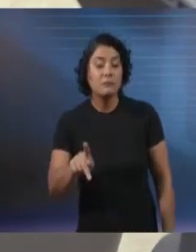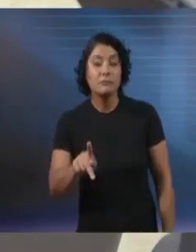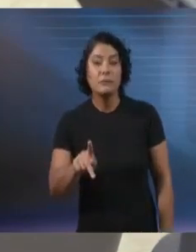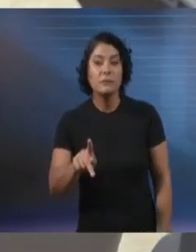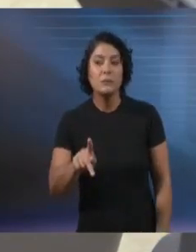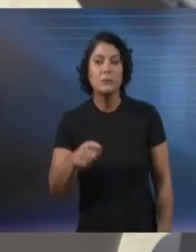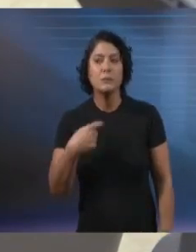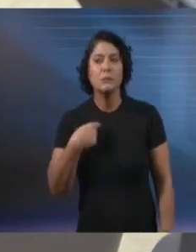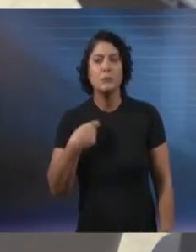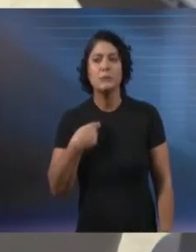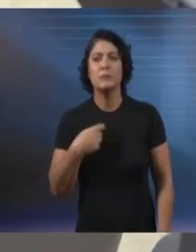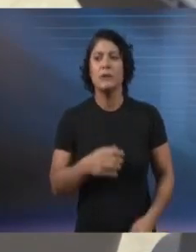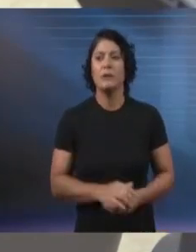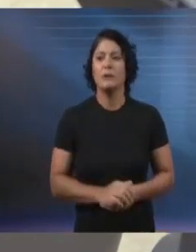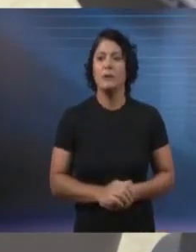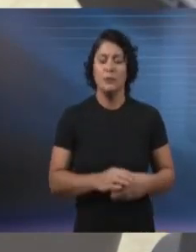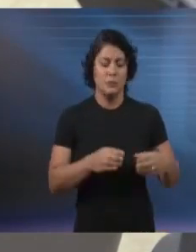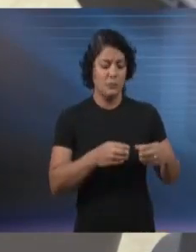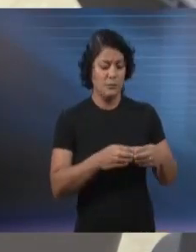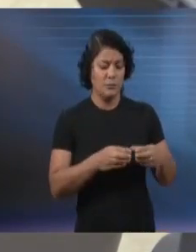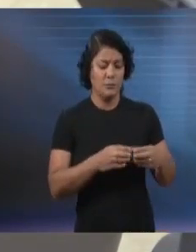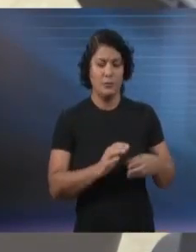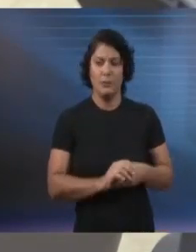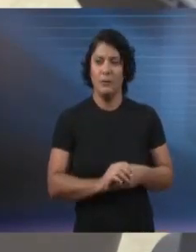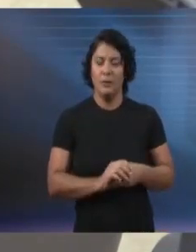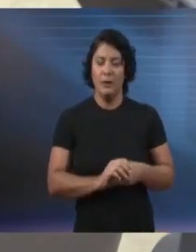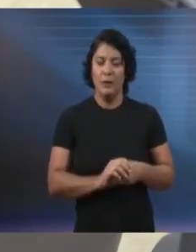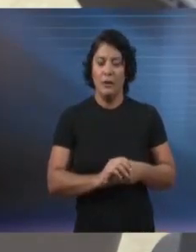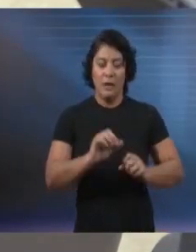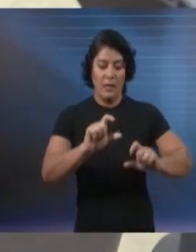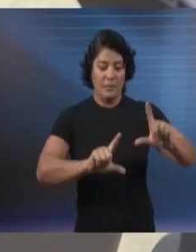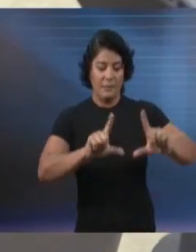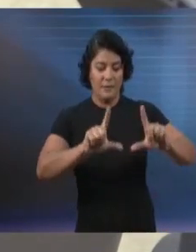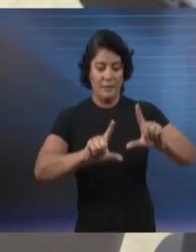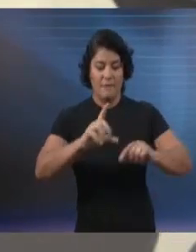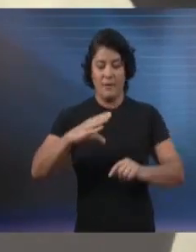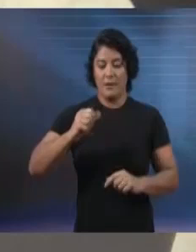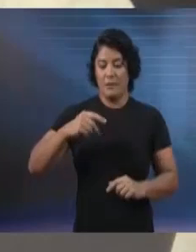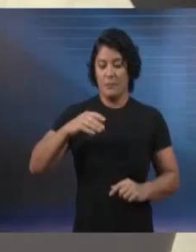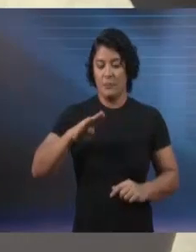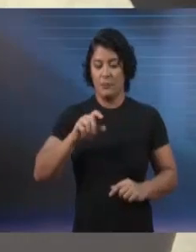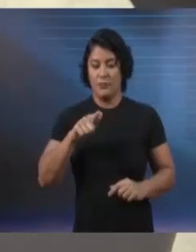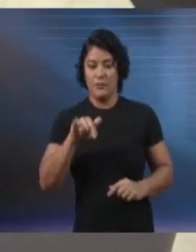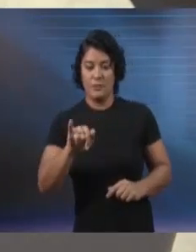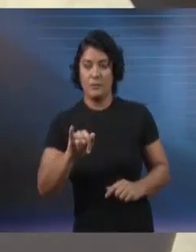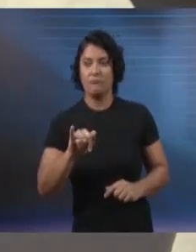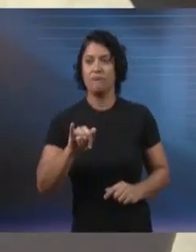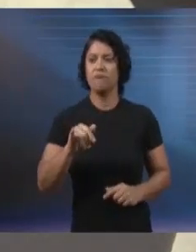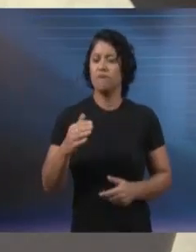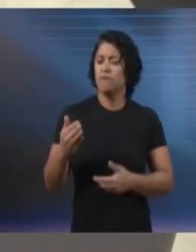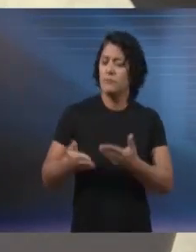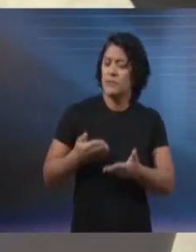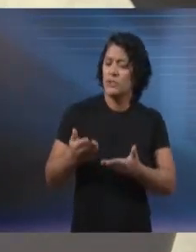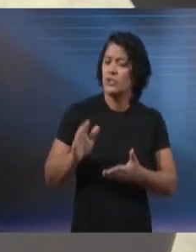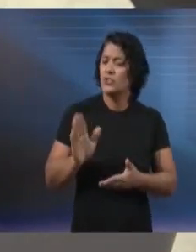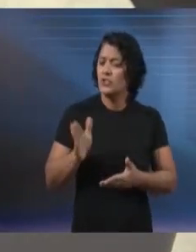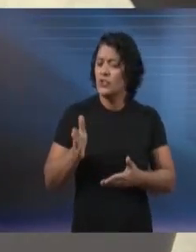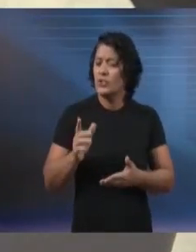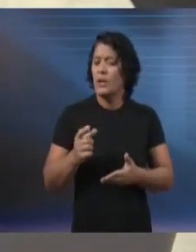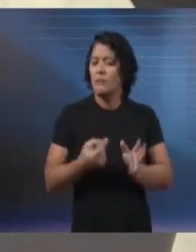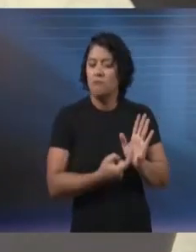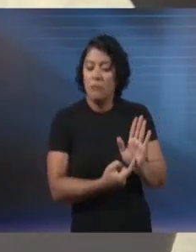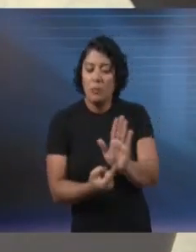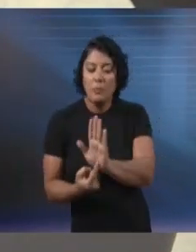fui abordado aqui pela equipe da TV Cabugi para tratar sobre o que já está aí circulando nas